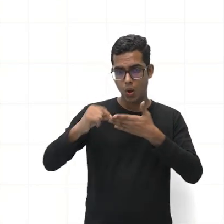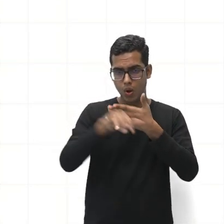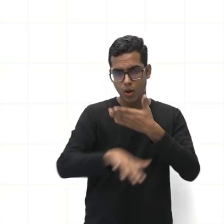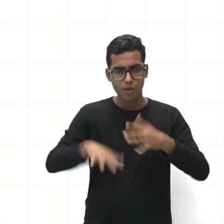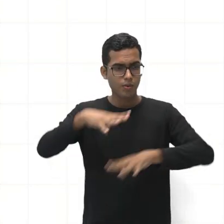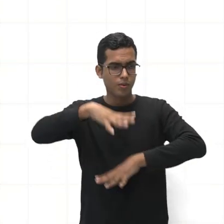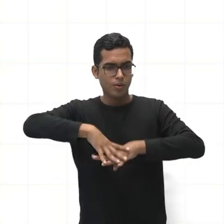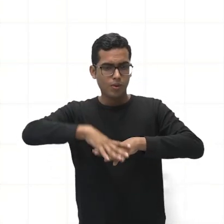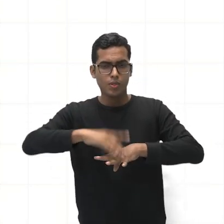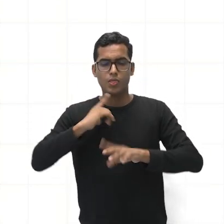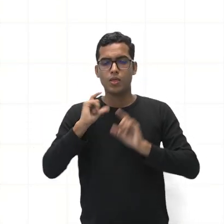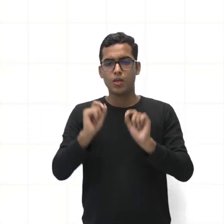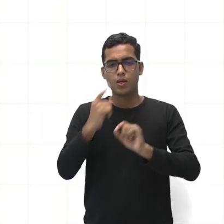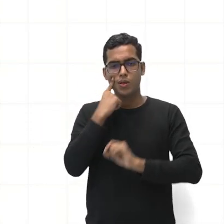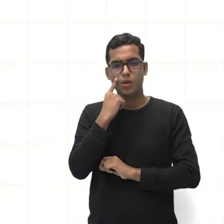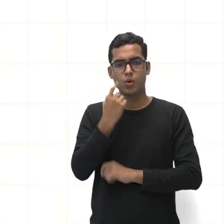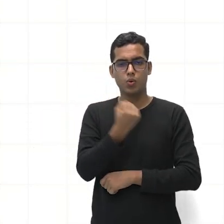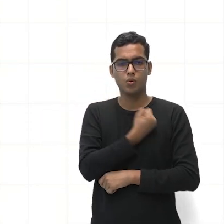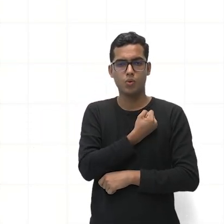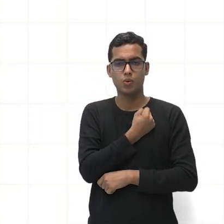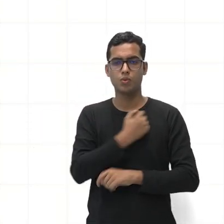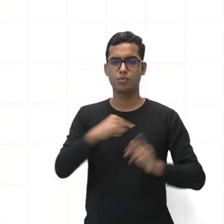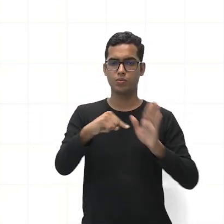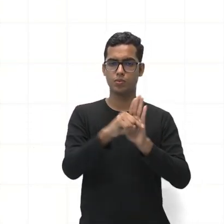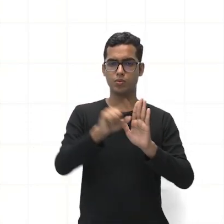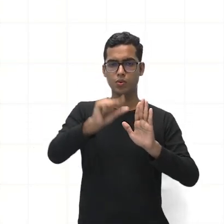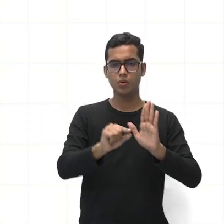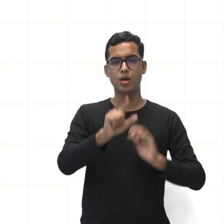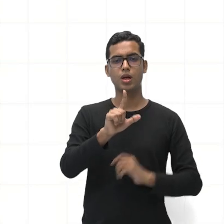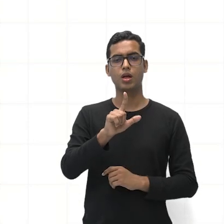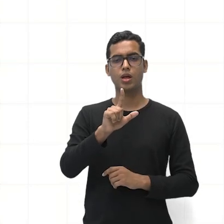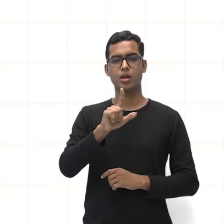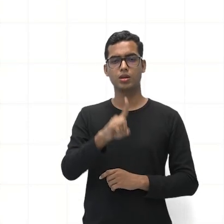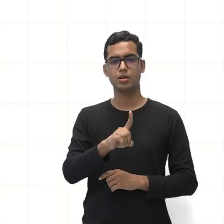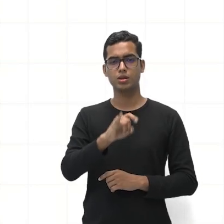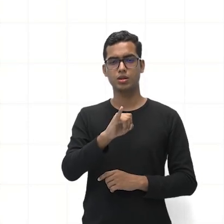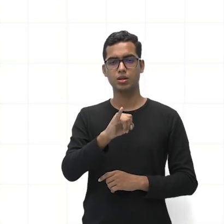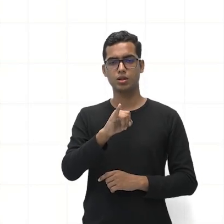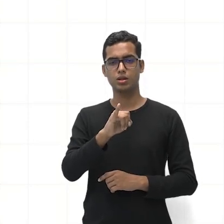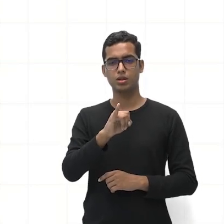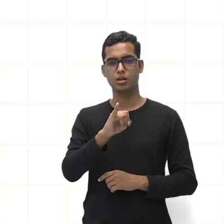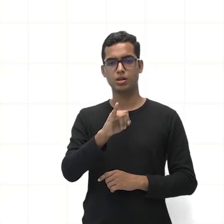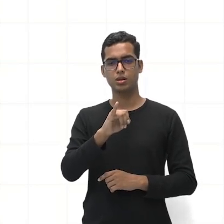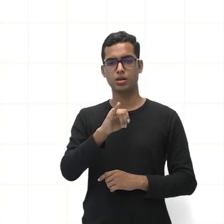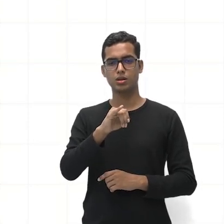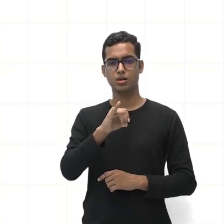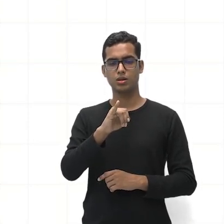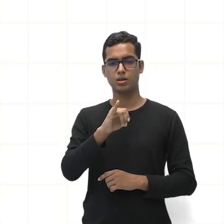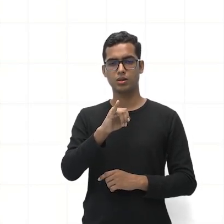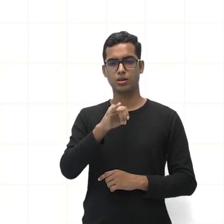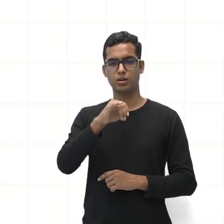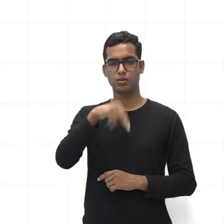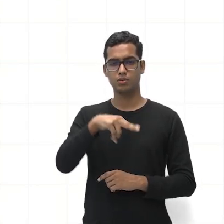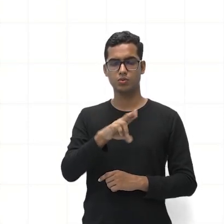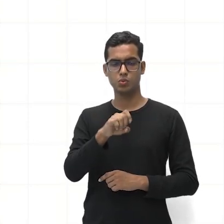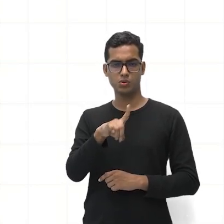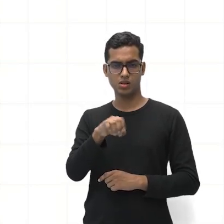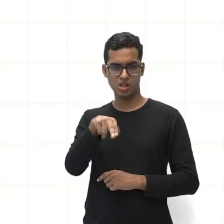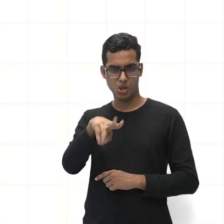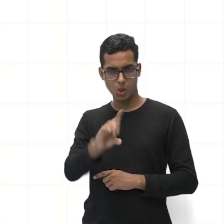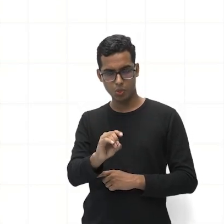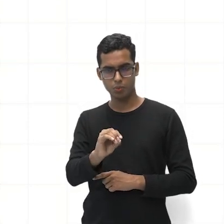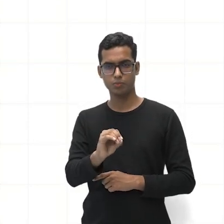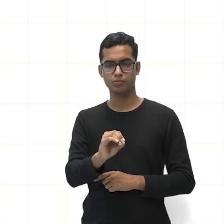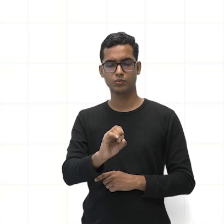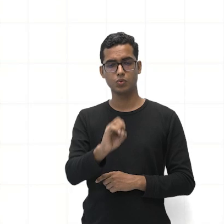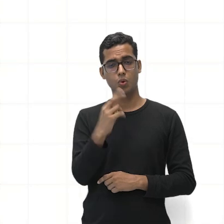apenas minuendo, tá? Isso vai variar de autor para autor, né? Só um lembrete aqui importante,